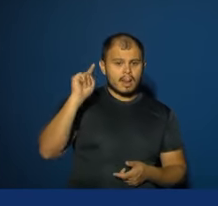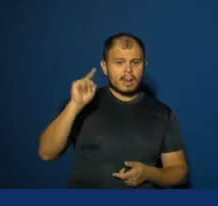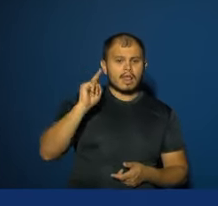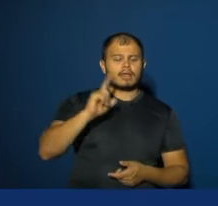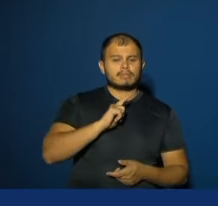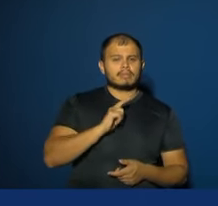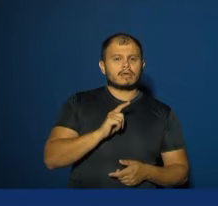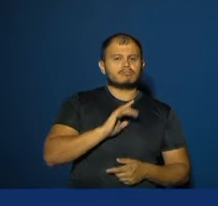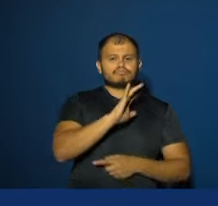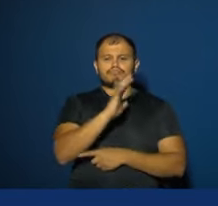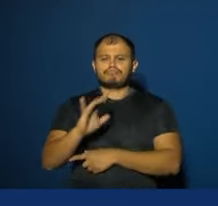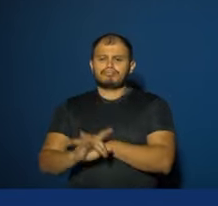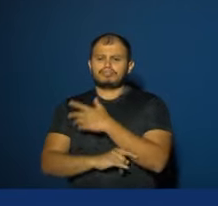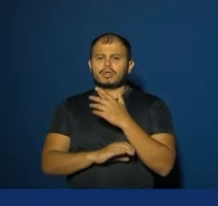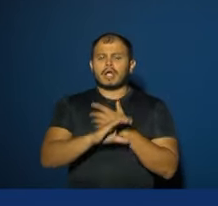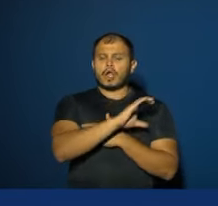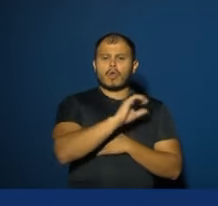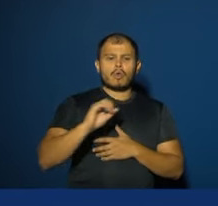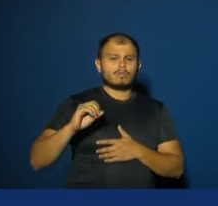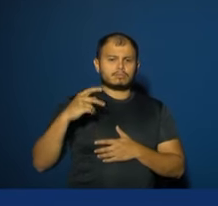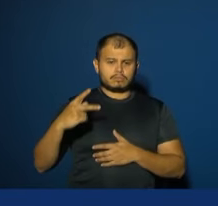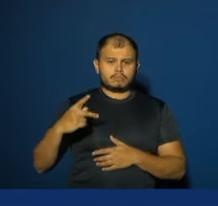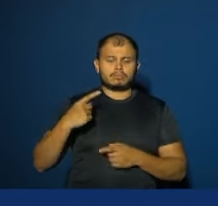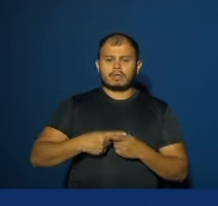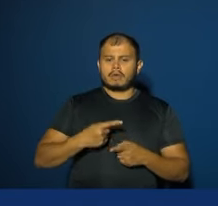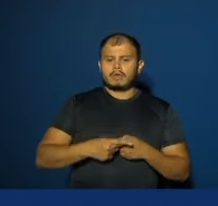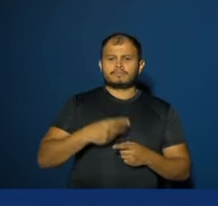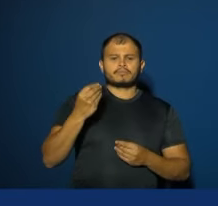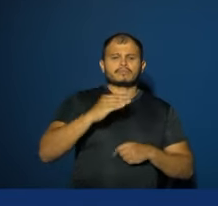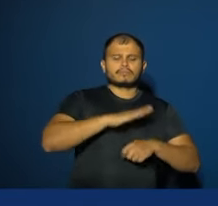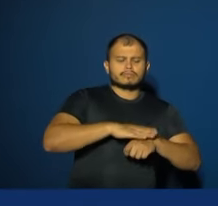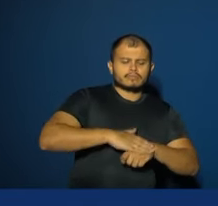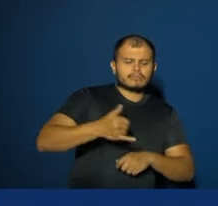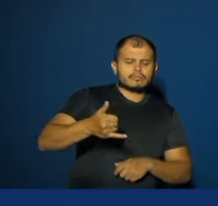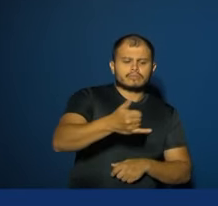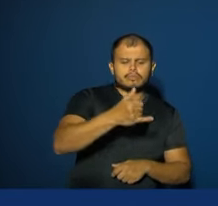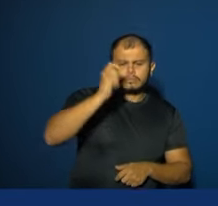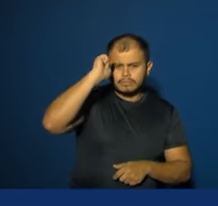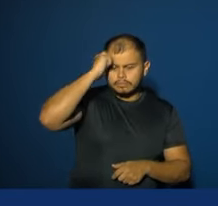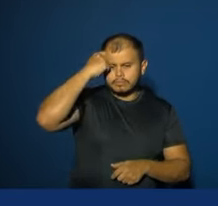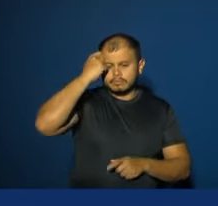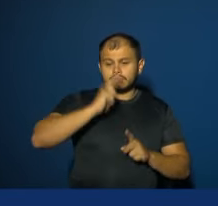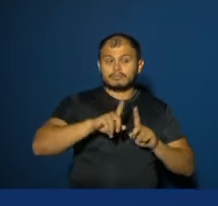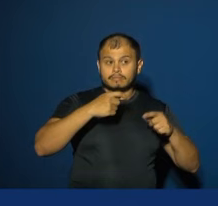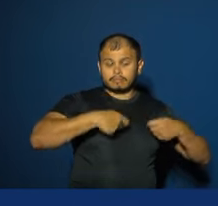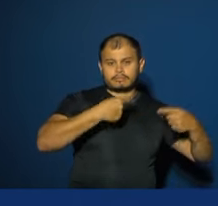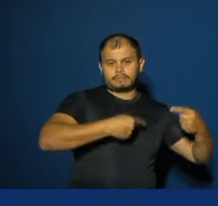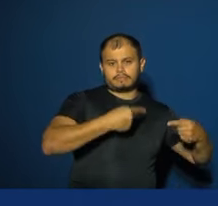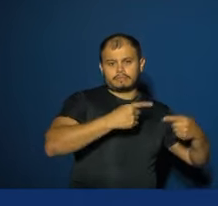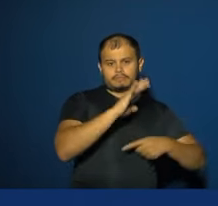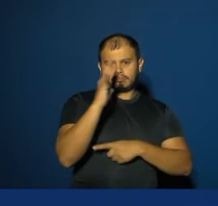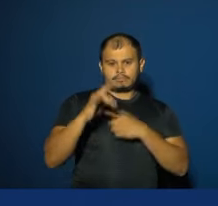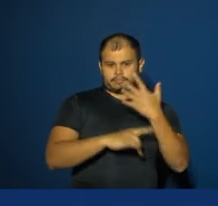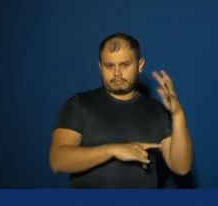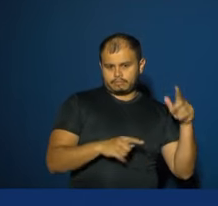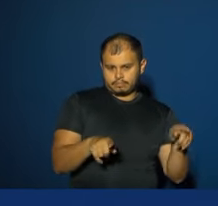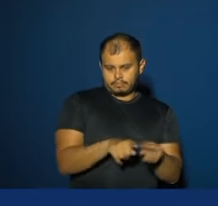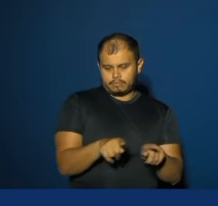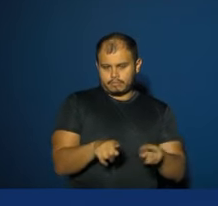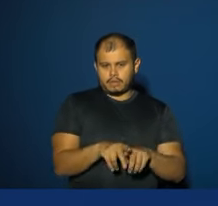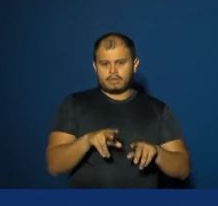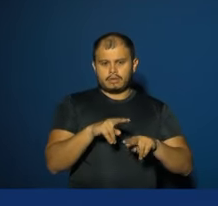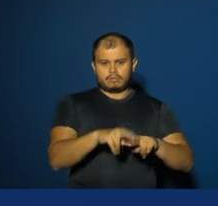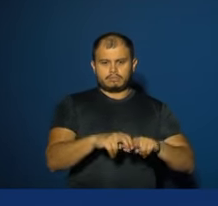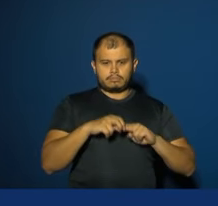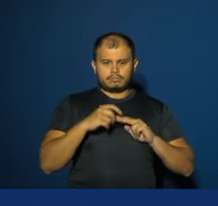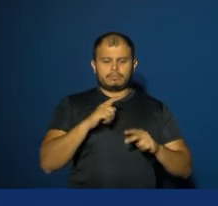arrojada Eles fizeram a cop lá porque não dá para sustentar a produção de petróleo sem discutir esse outro lado então por todas essas questões